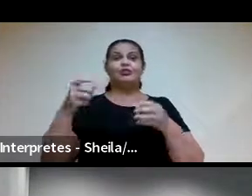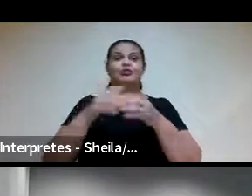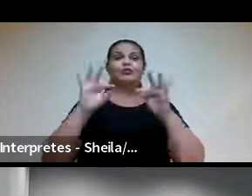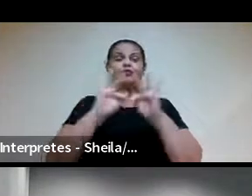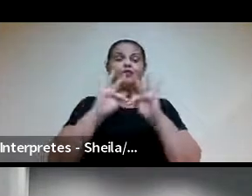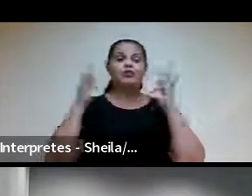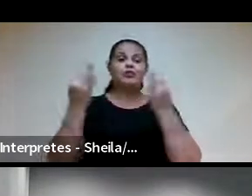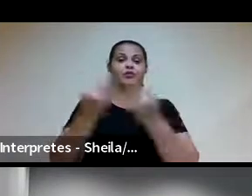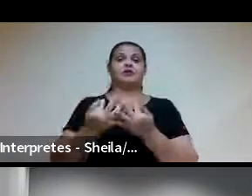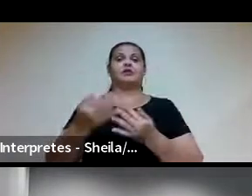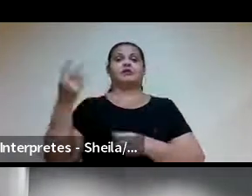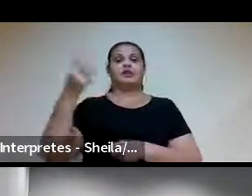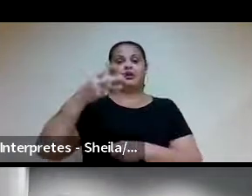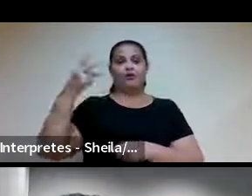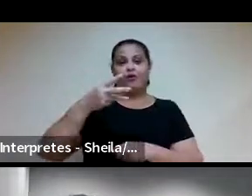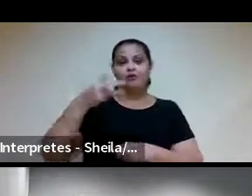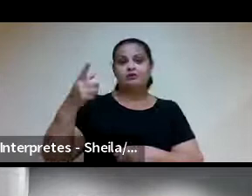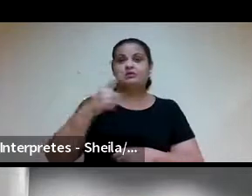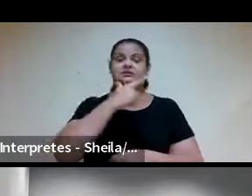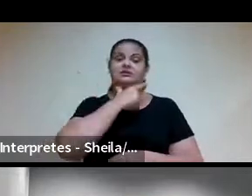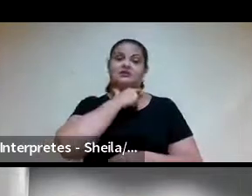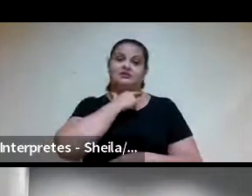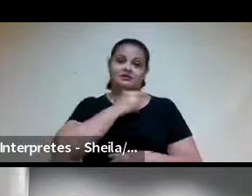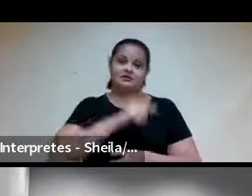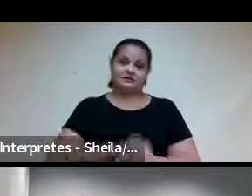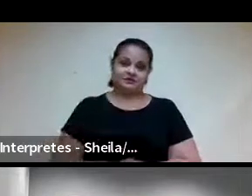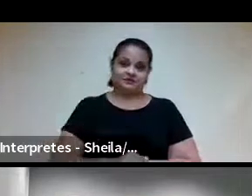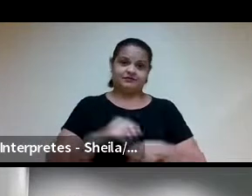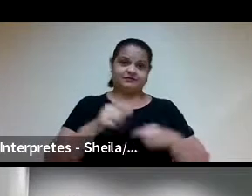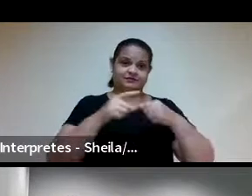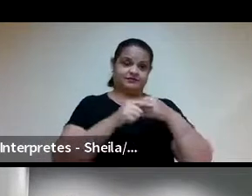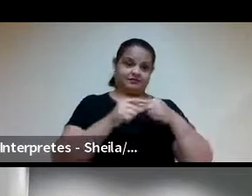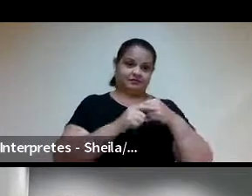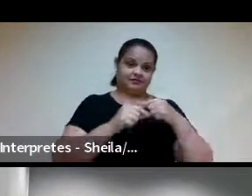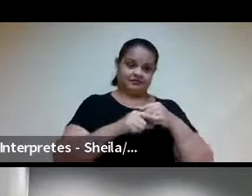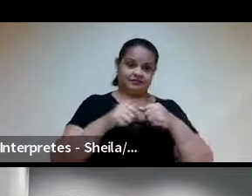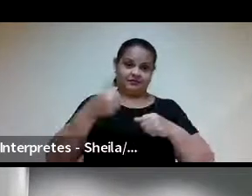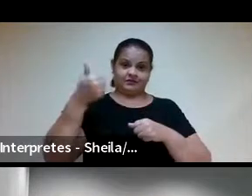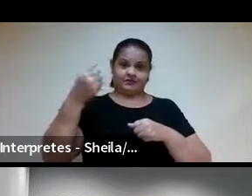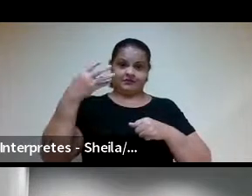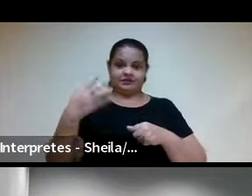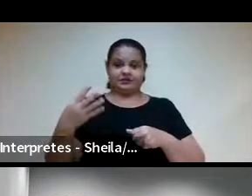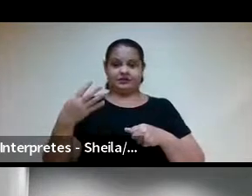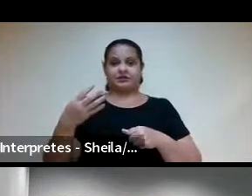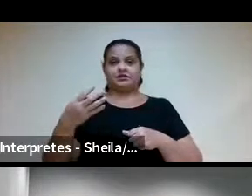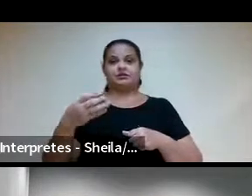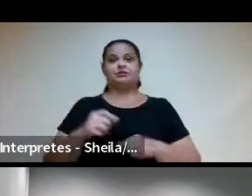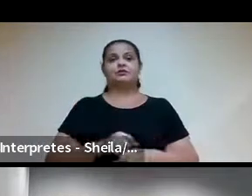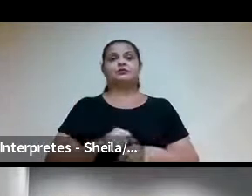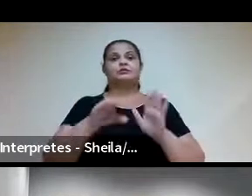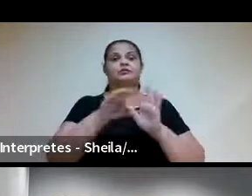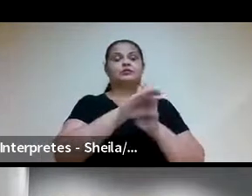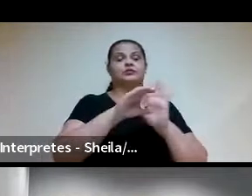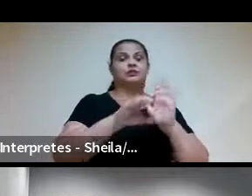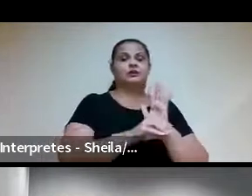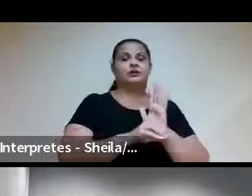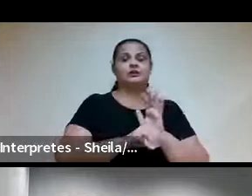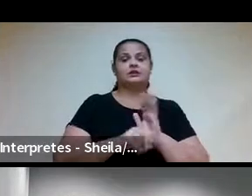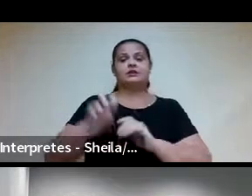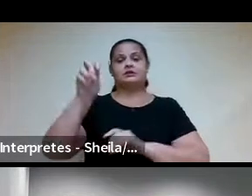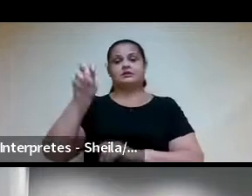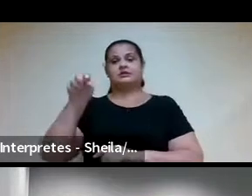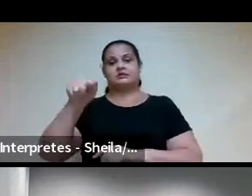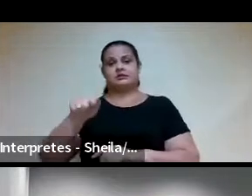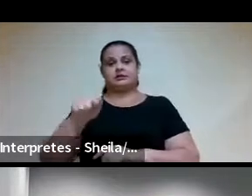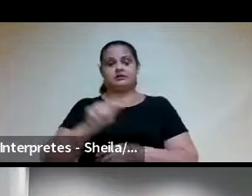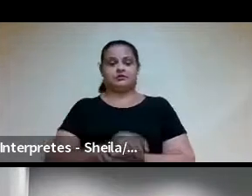ocasionando a incidência da causa de inelegibilidade prevista no artigo 14, parágrafos 5º e 7º da Constituição. Ao final, pugna pelo